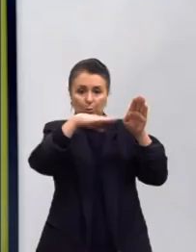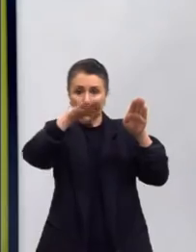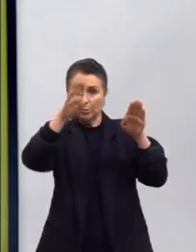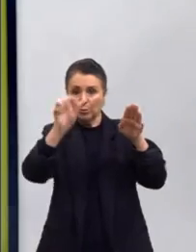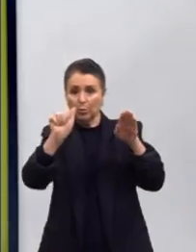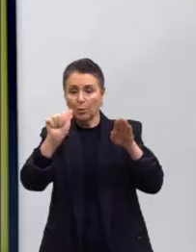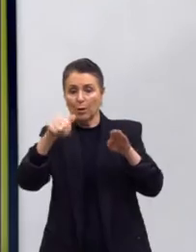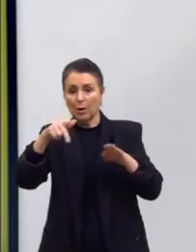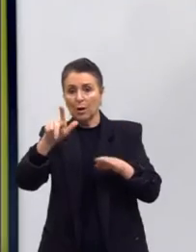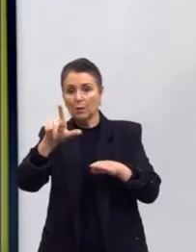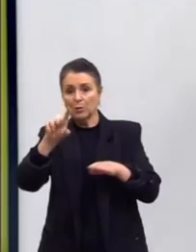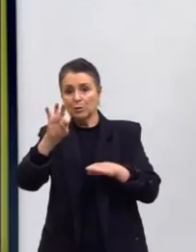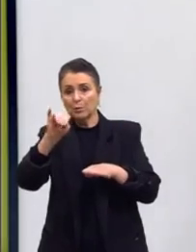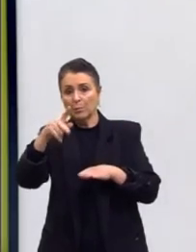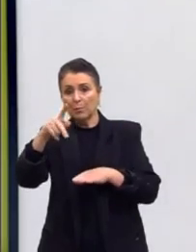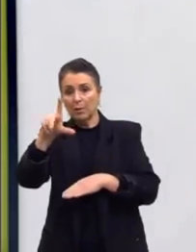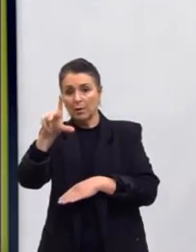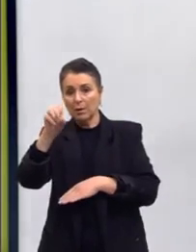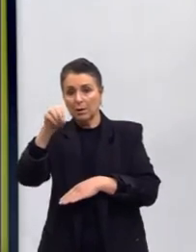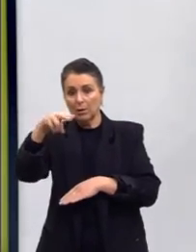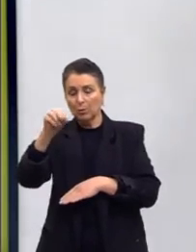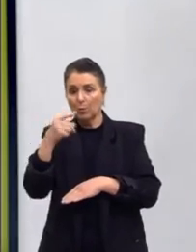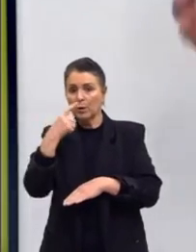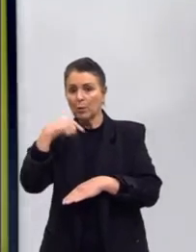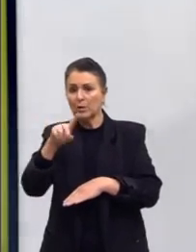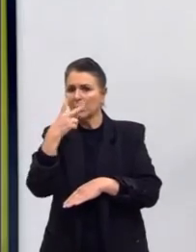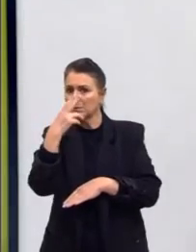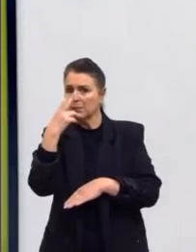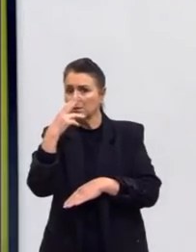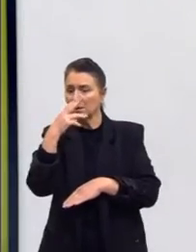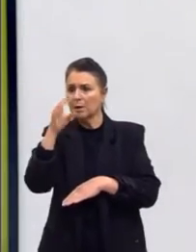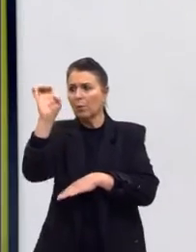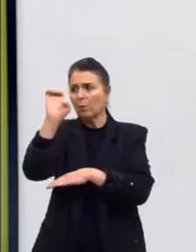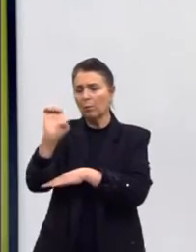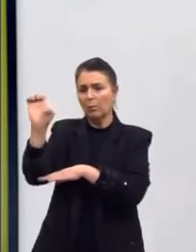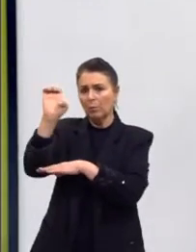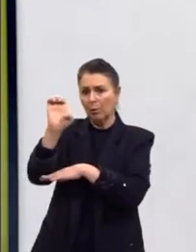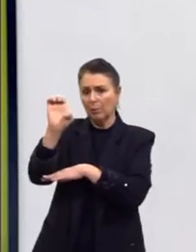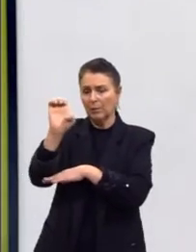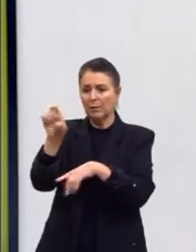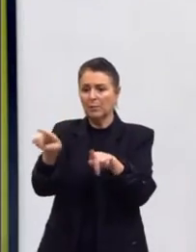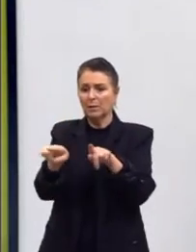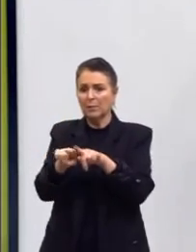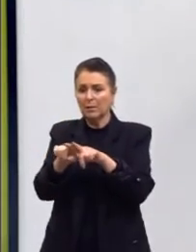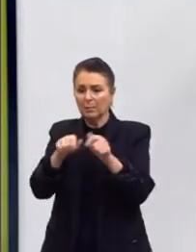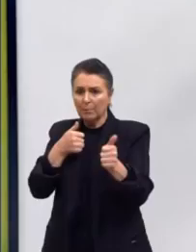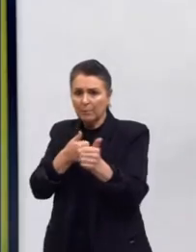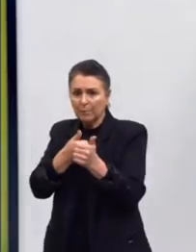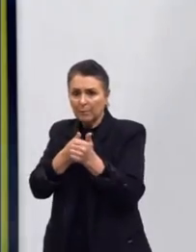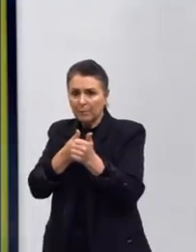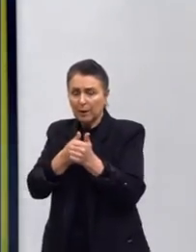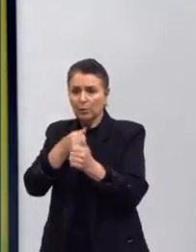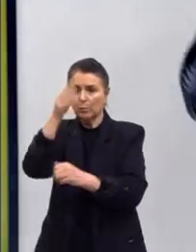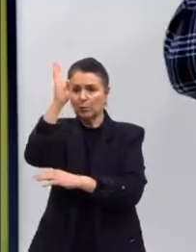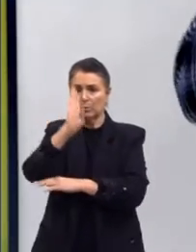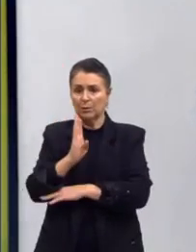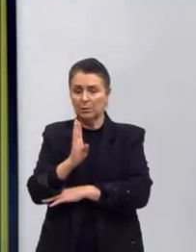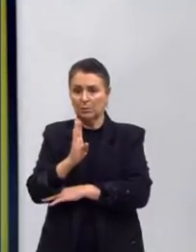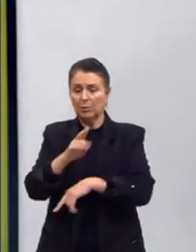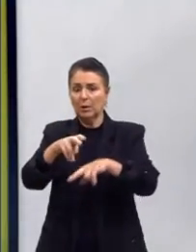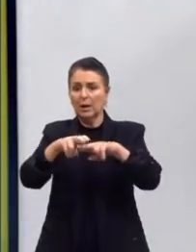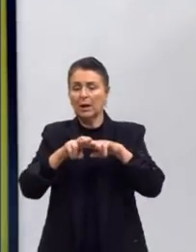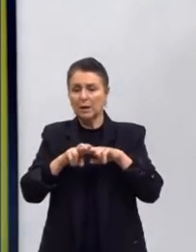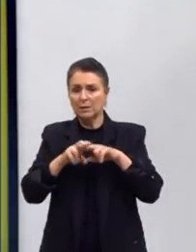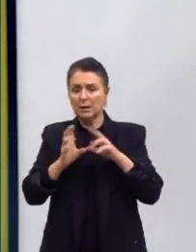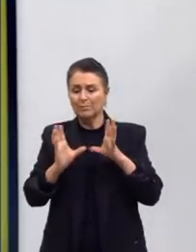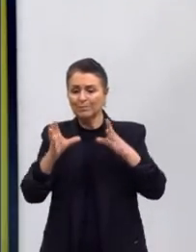mais europeia né que é do mais perto do Brasil vamos ver assim da colônia da fronteira com Brasil justamente essa galera